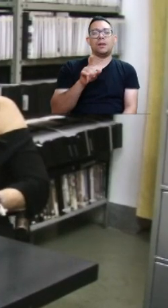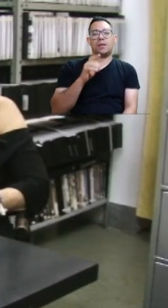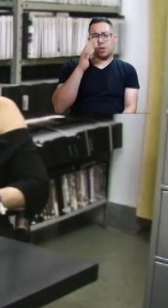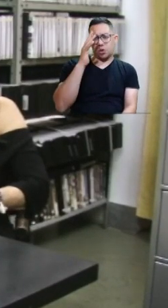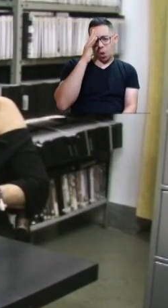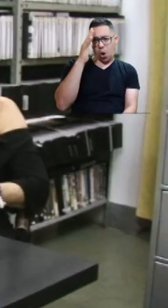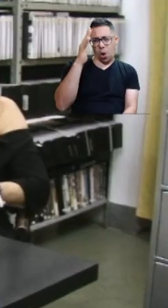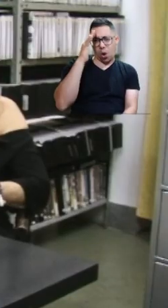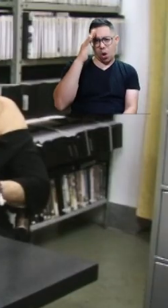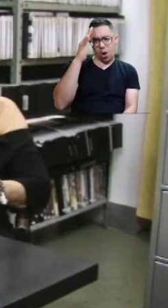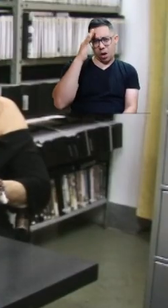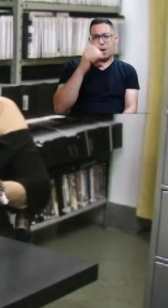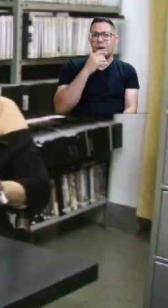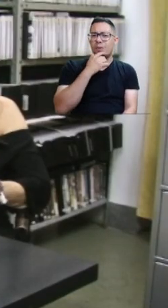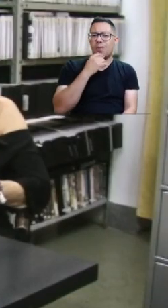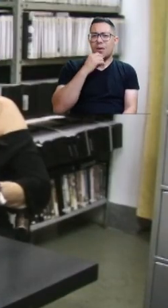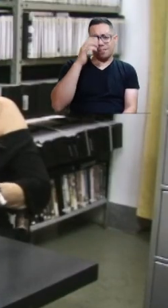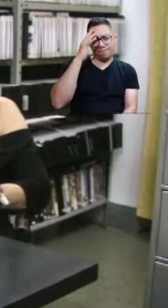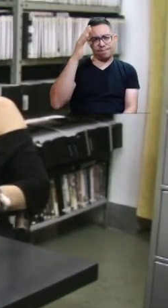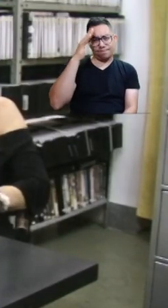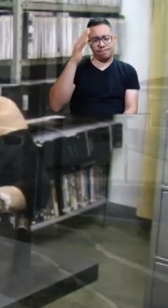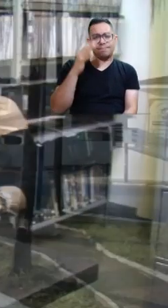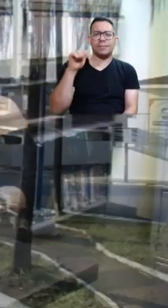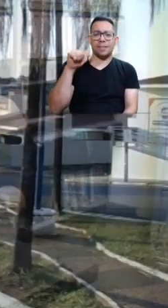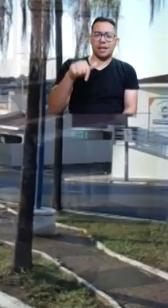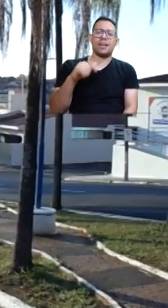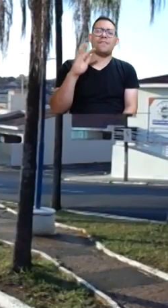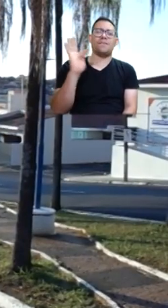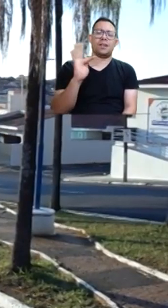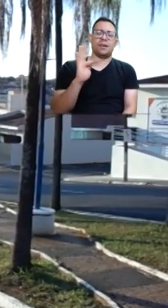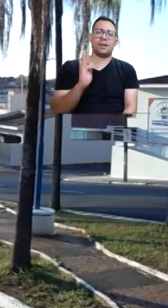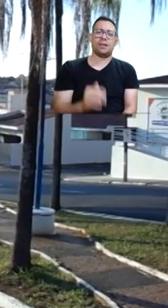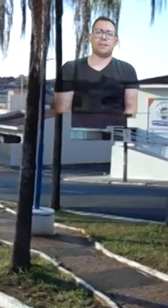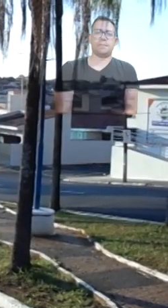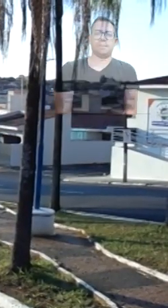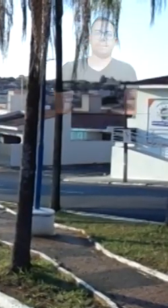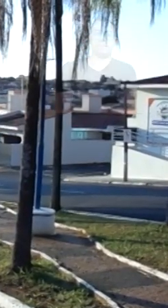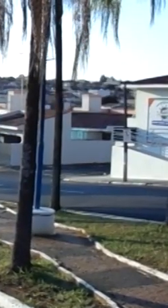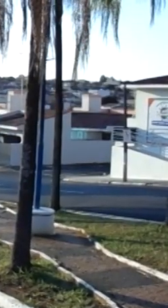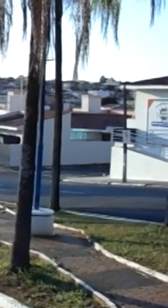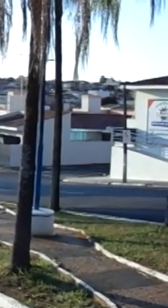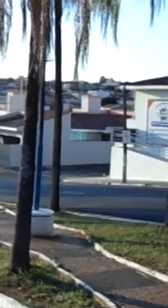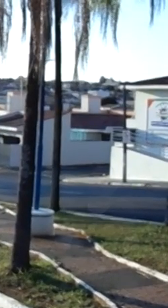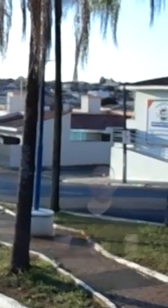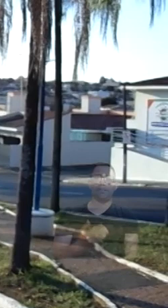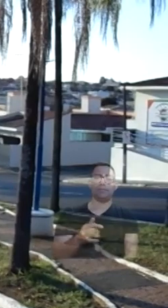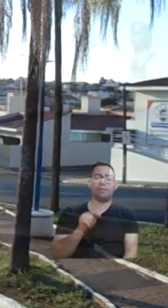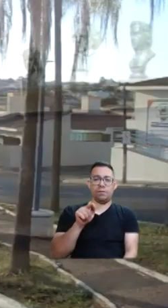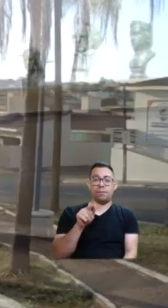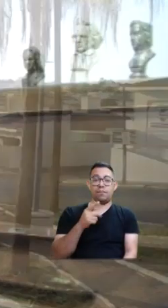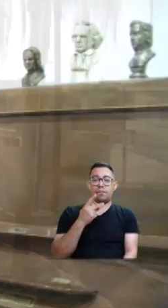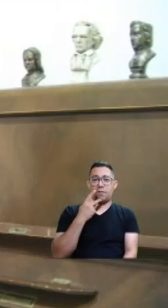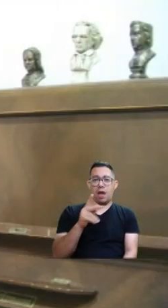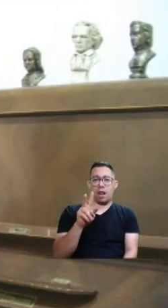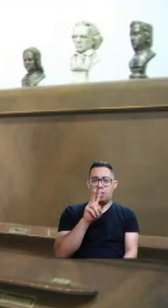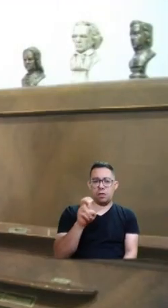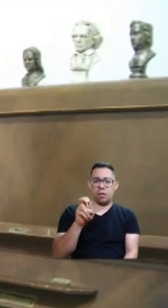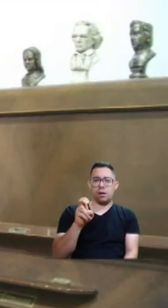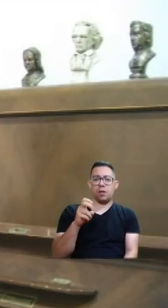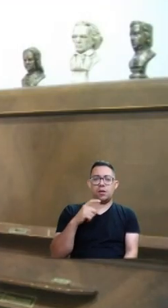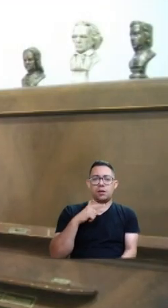Mas, porque eu achava ele um sonhador também, um idealista, aqui dentro de Franca. Quando você fala da Gramofone, para